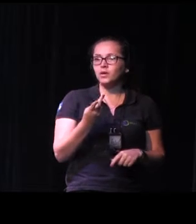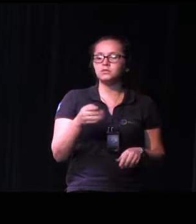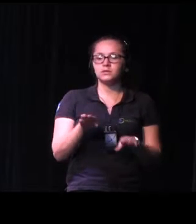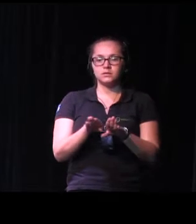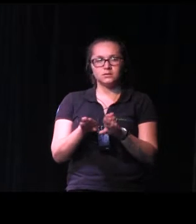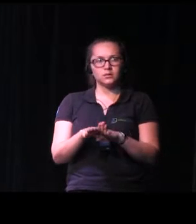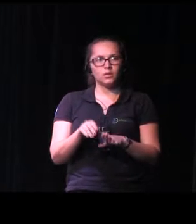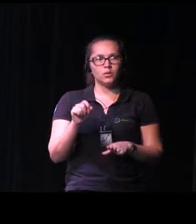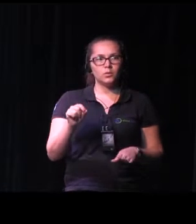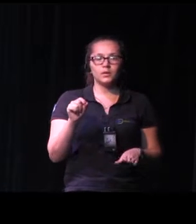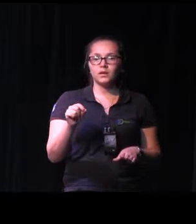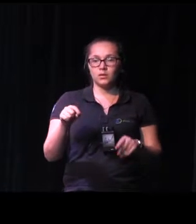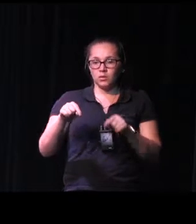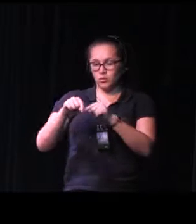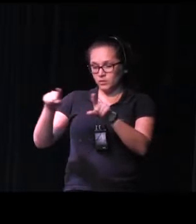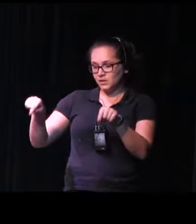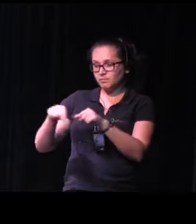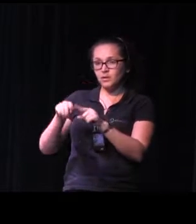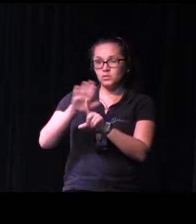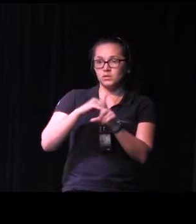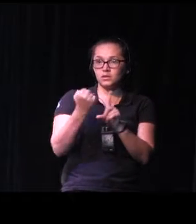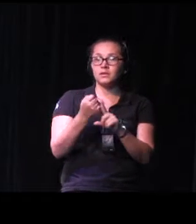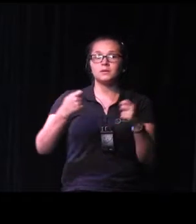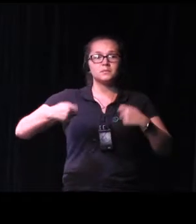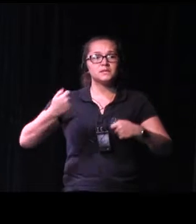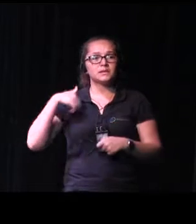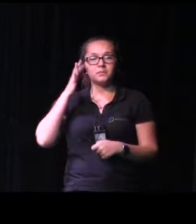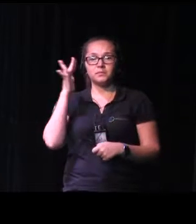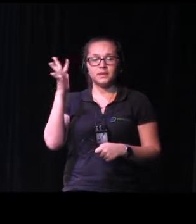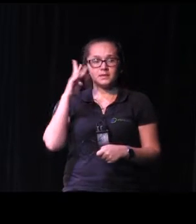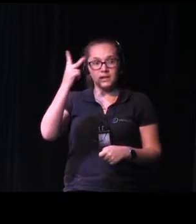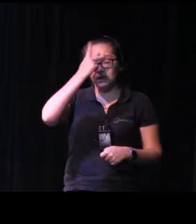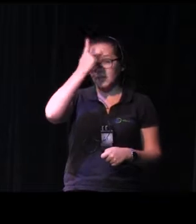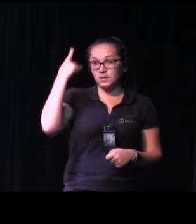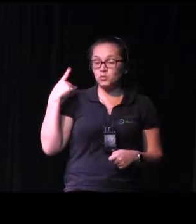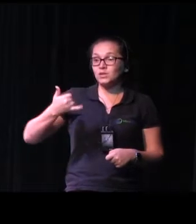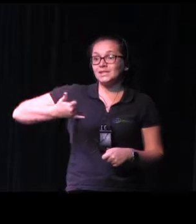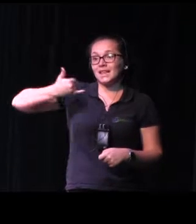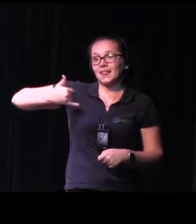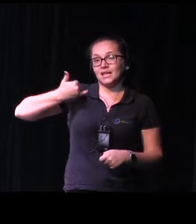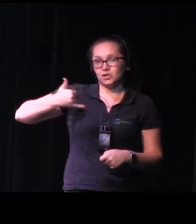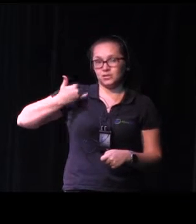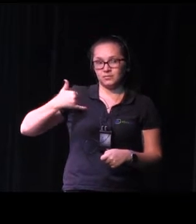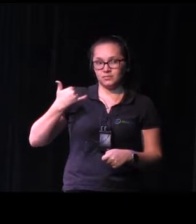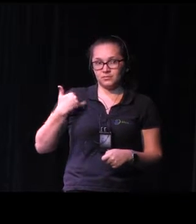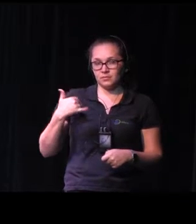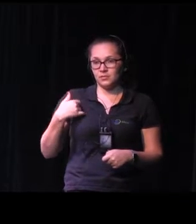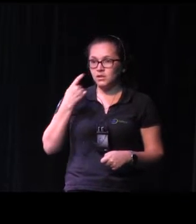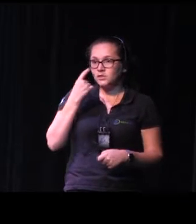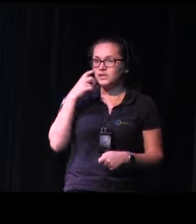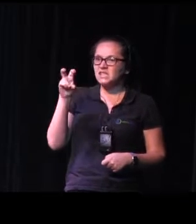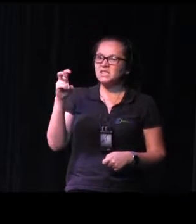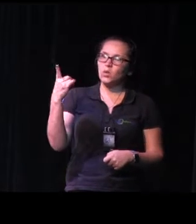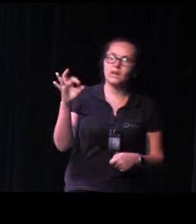E o que eu chamo a predisposição, o espaço cívico deve pensar nas pessoas por